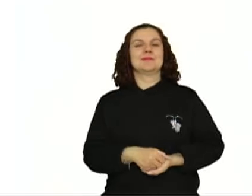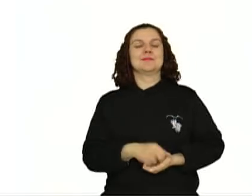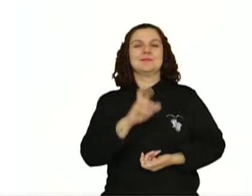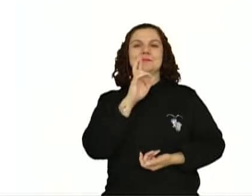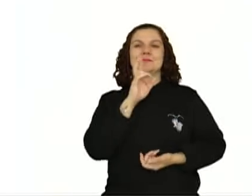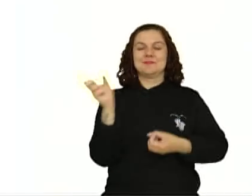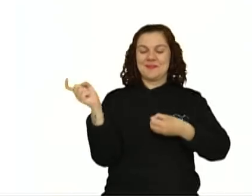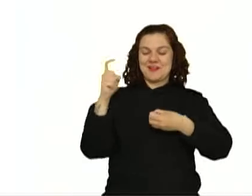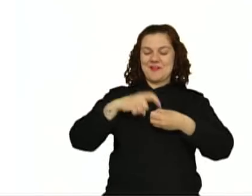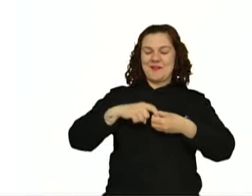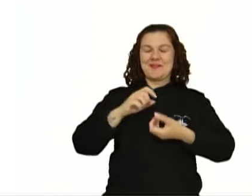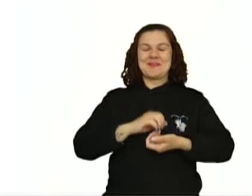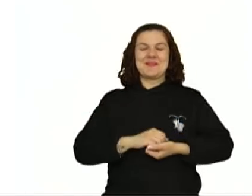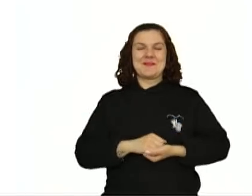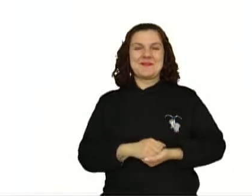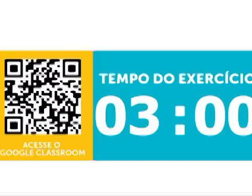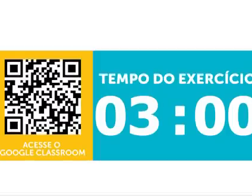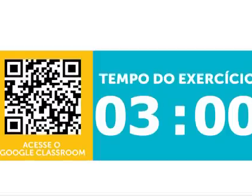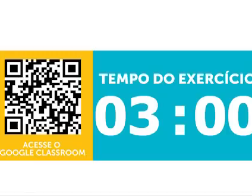E marquem lá a questão.